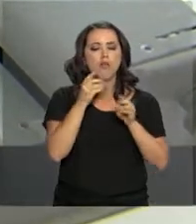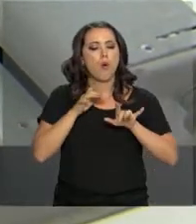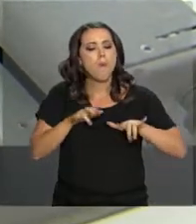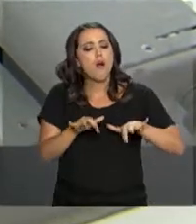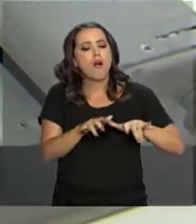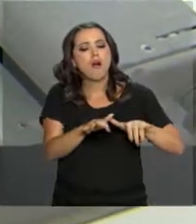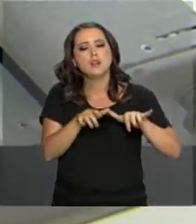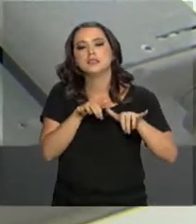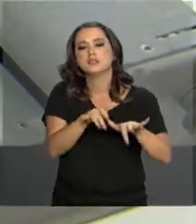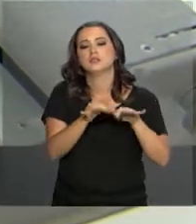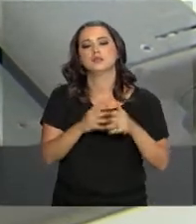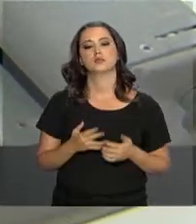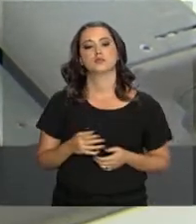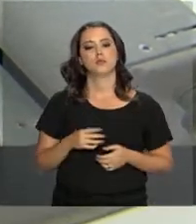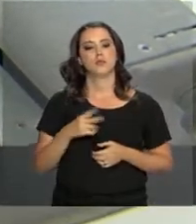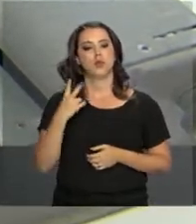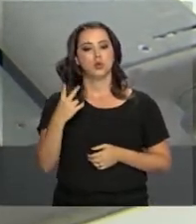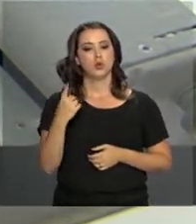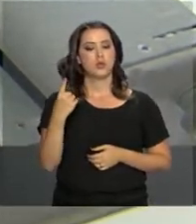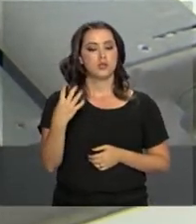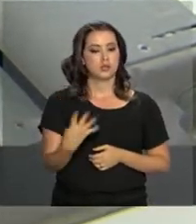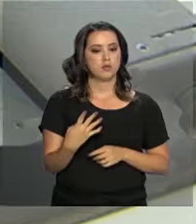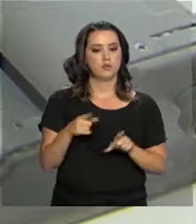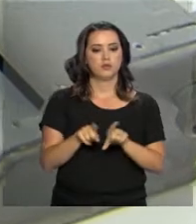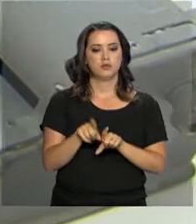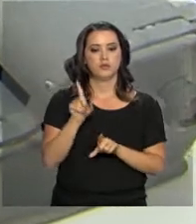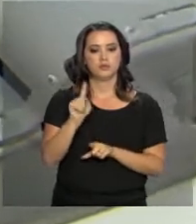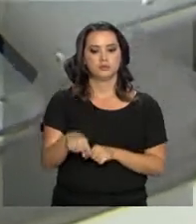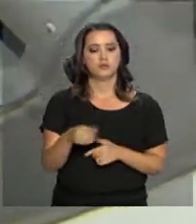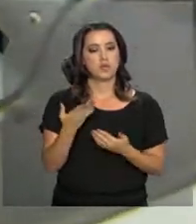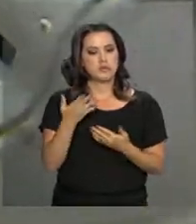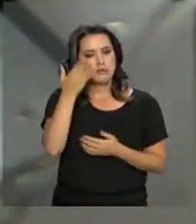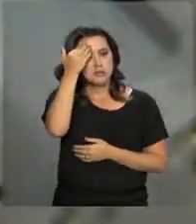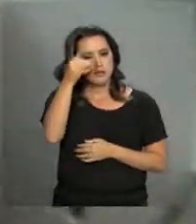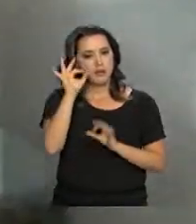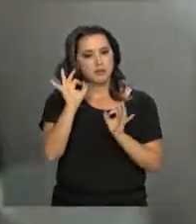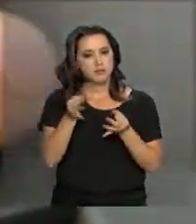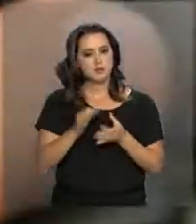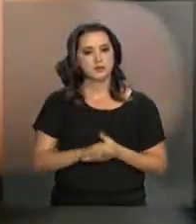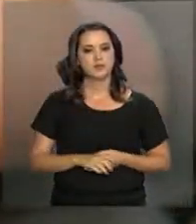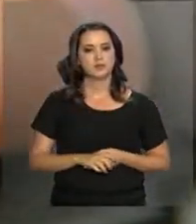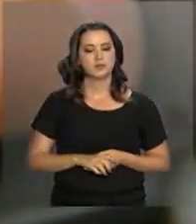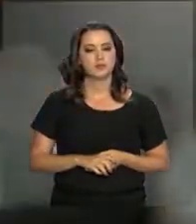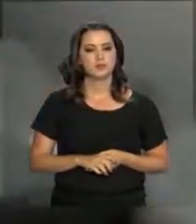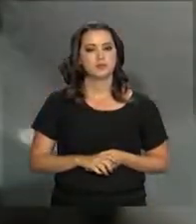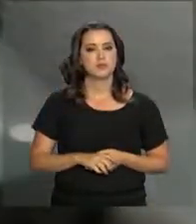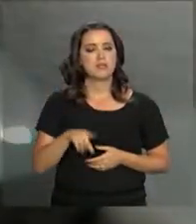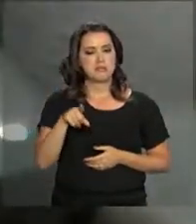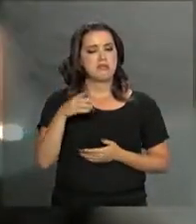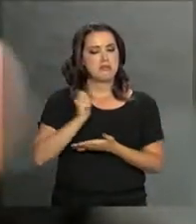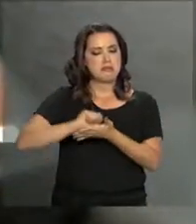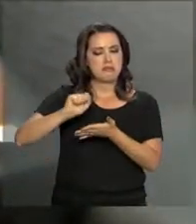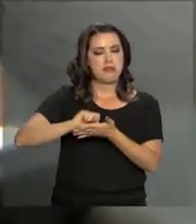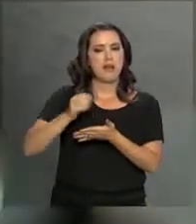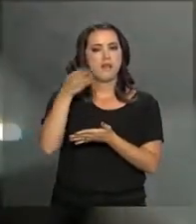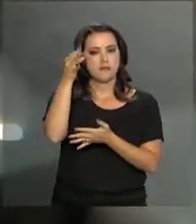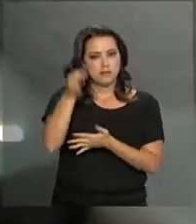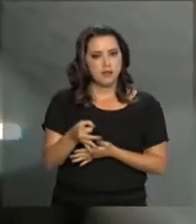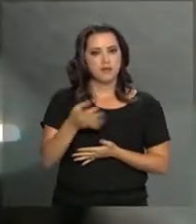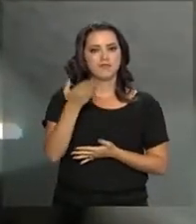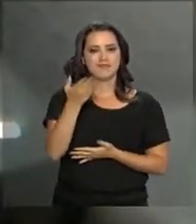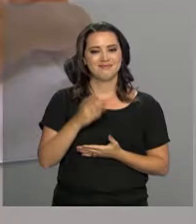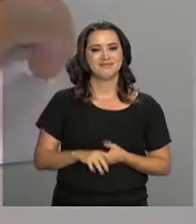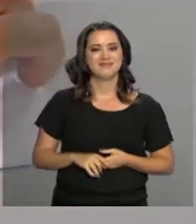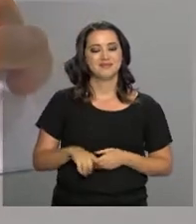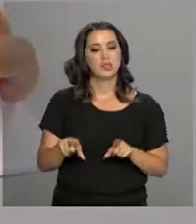letra I, 2 e 4, letra O, 1, 3 e 5. Ok, pode escrever. Oxigênio. É na ponta dos